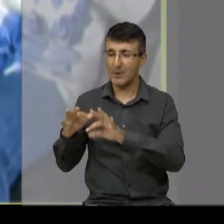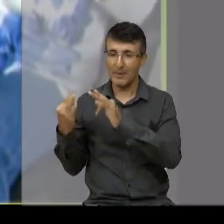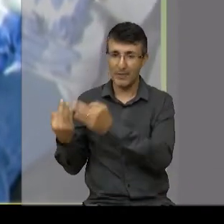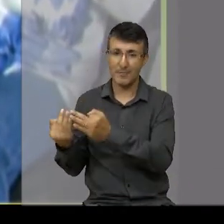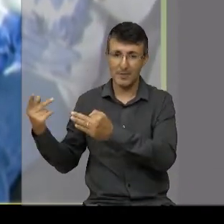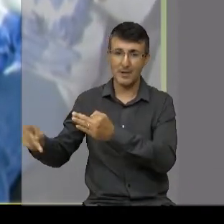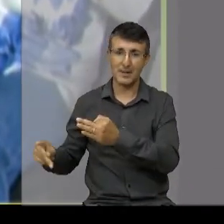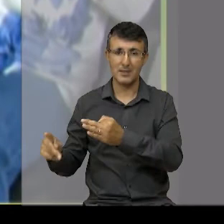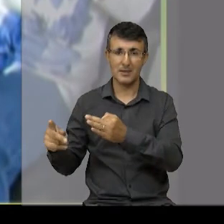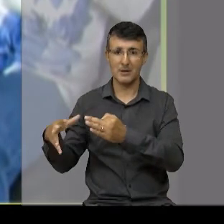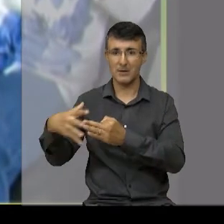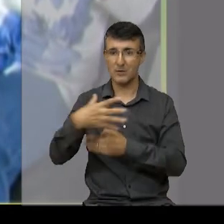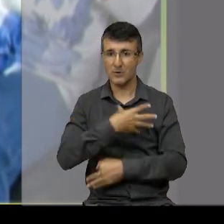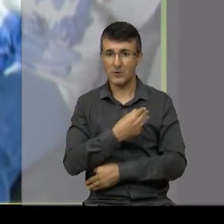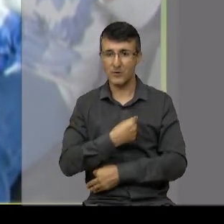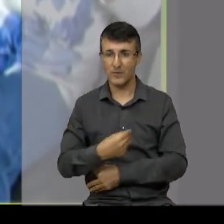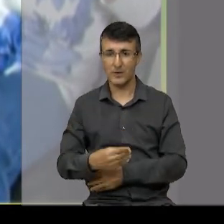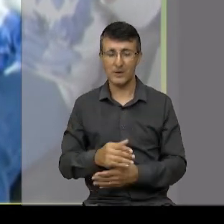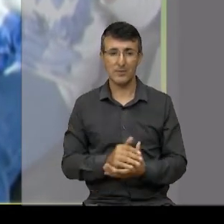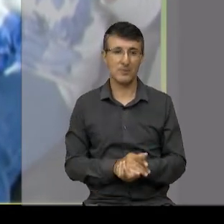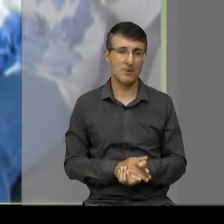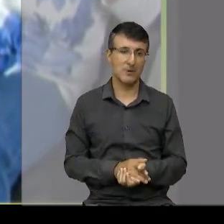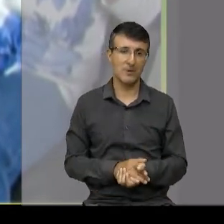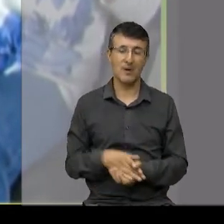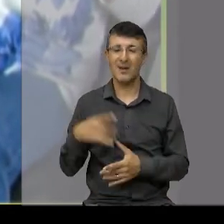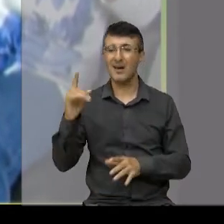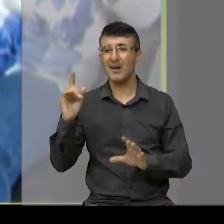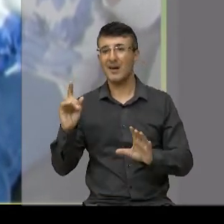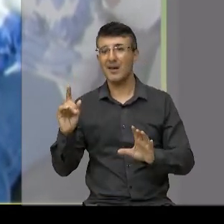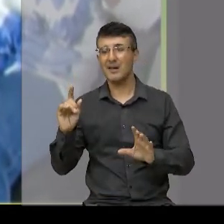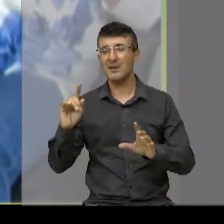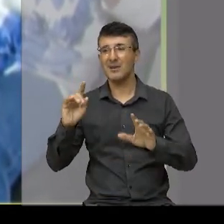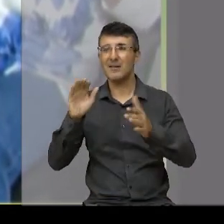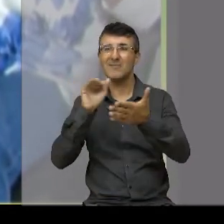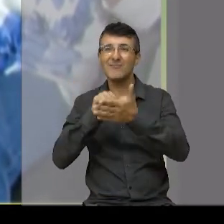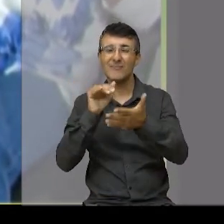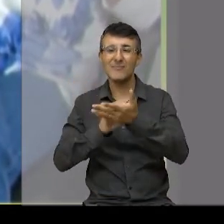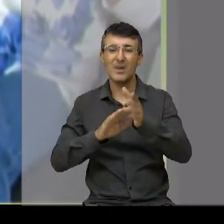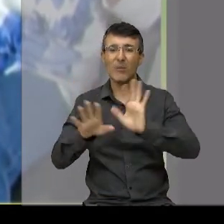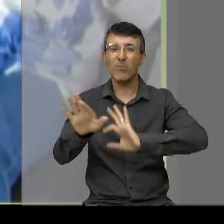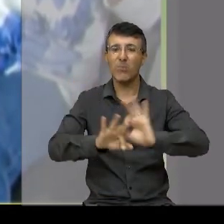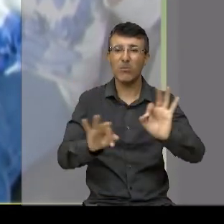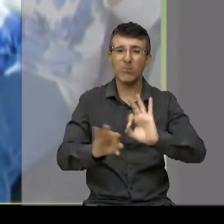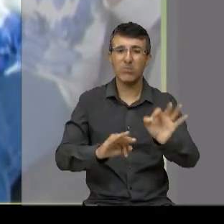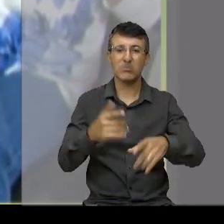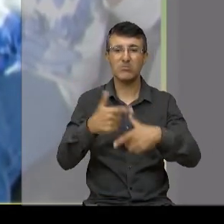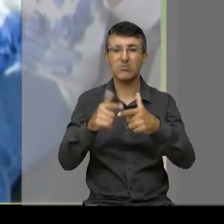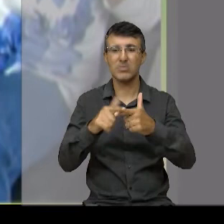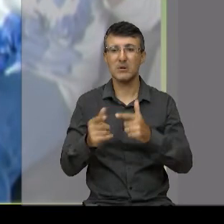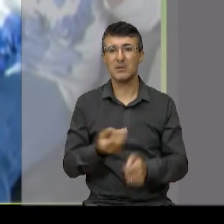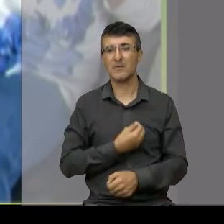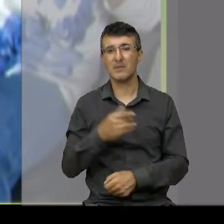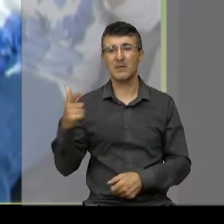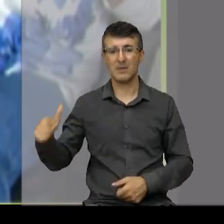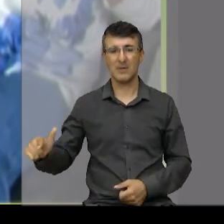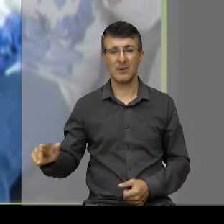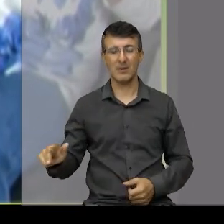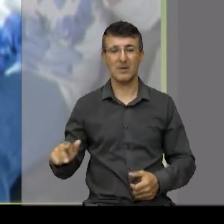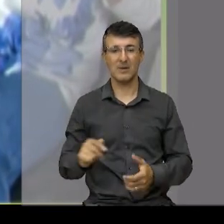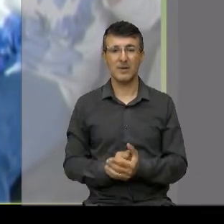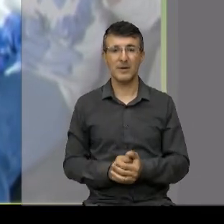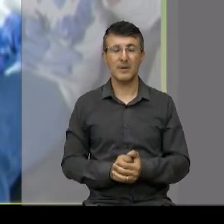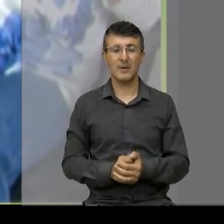vai perdurar. Para ela resolver os problemas da vida dela, vai demorar mais um tempo. É essa hora que tem que ter uma rede